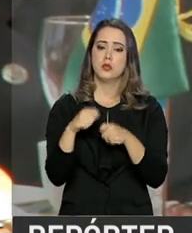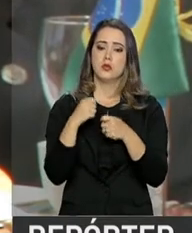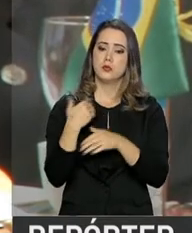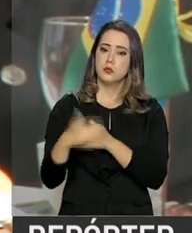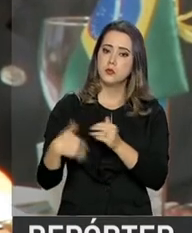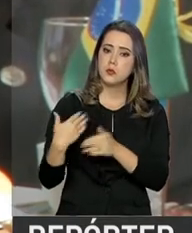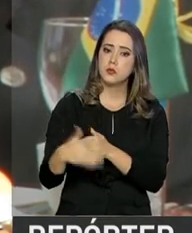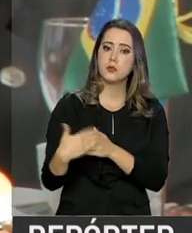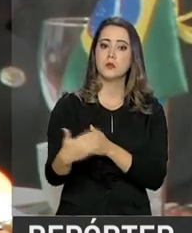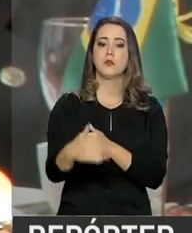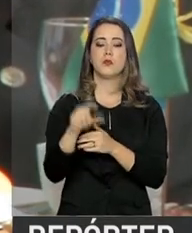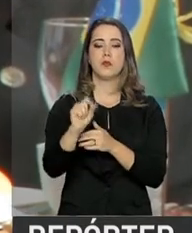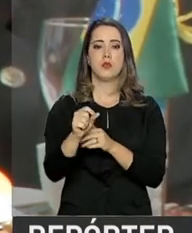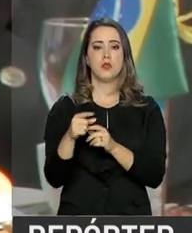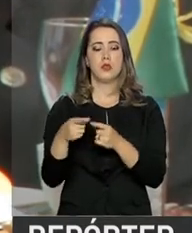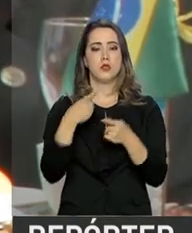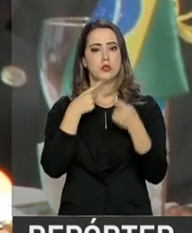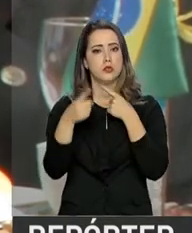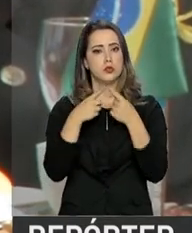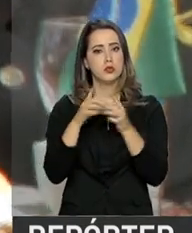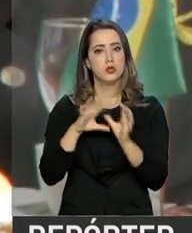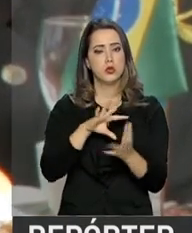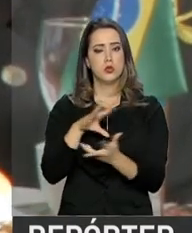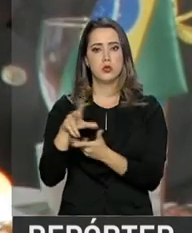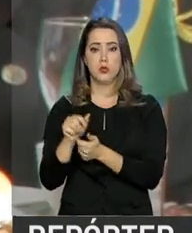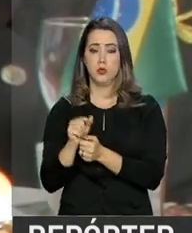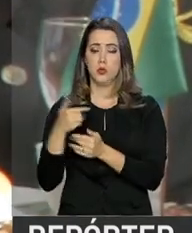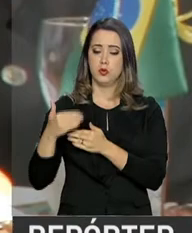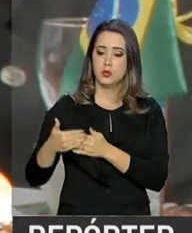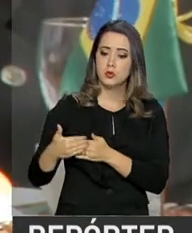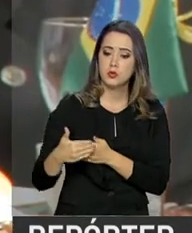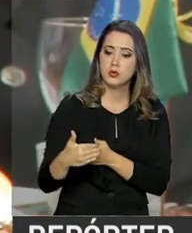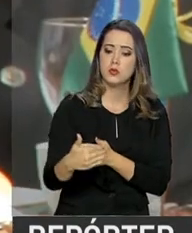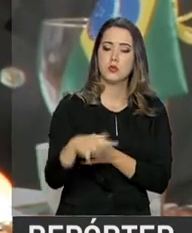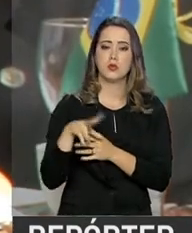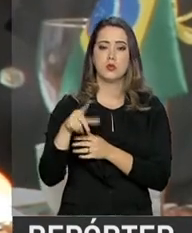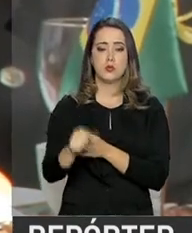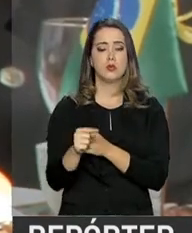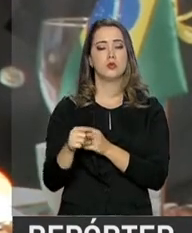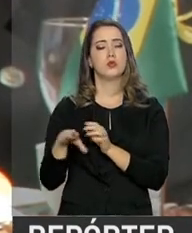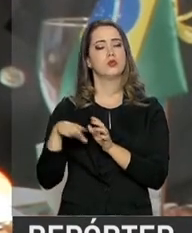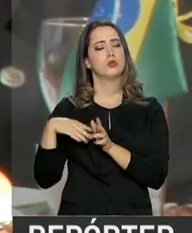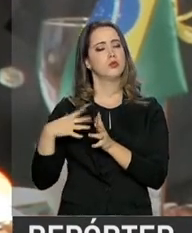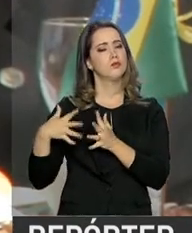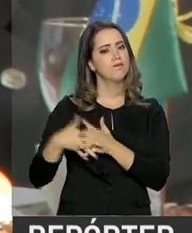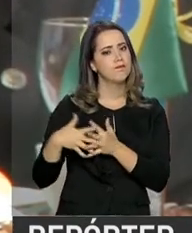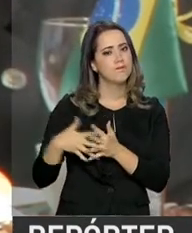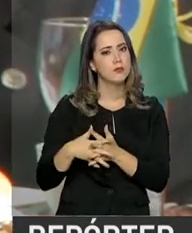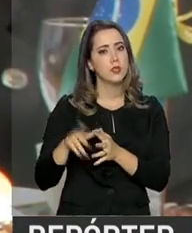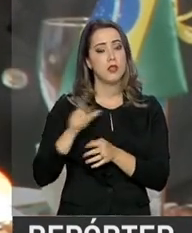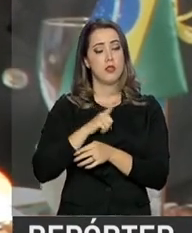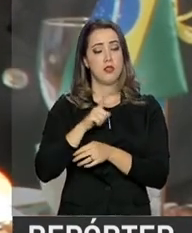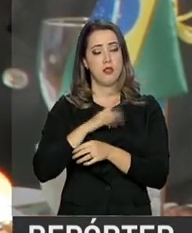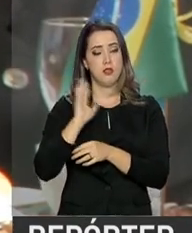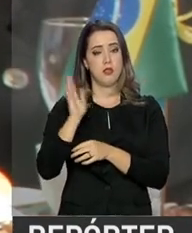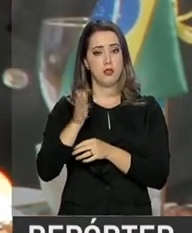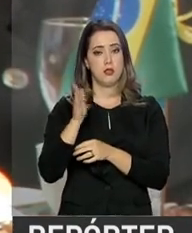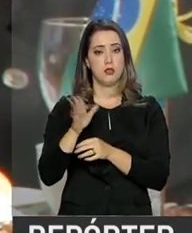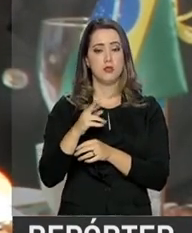caminho das negociações que nestes últimos tempos com todos os naturais balanços vendido